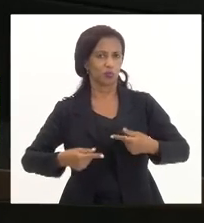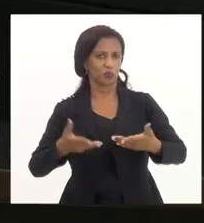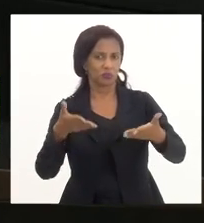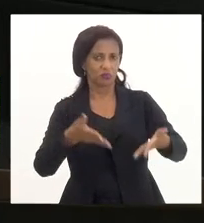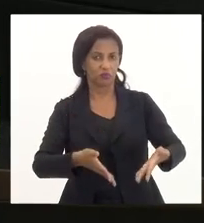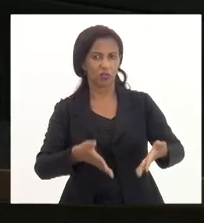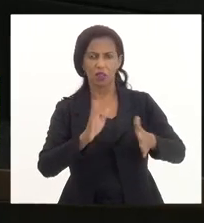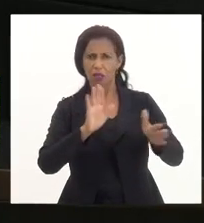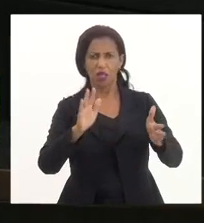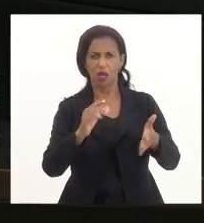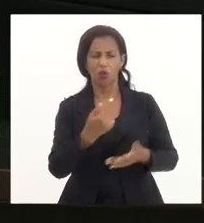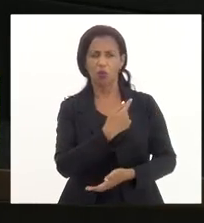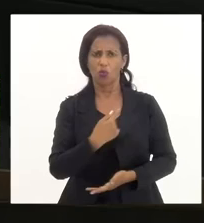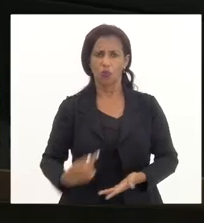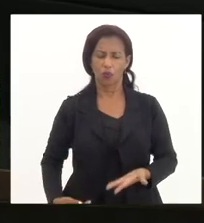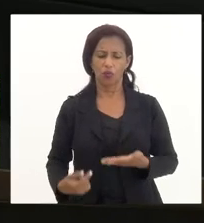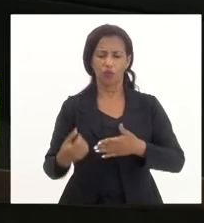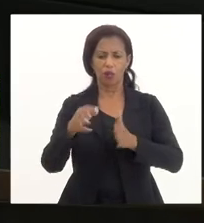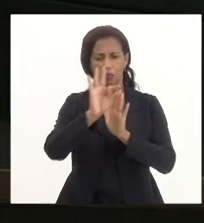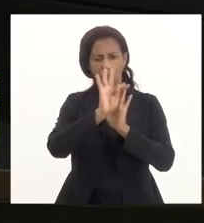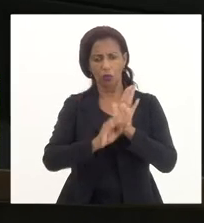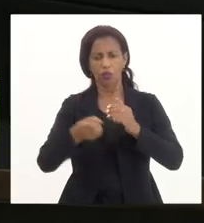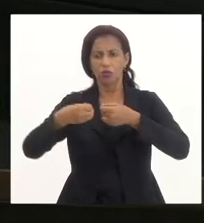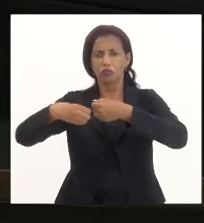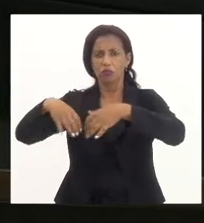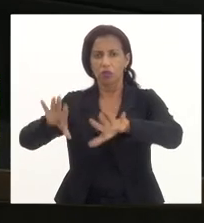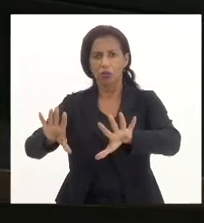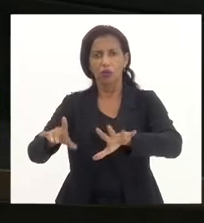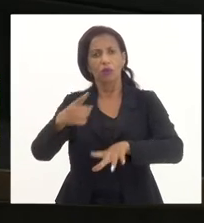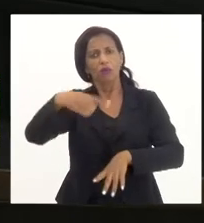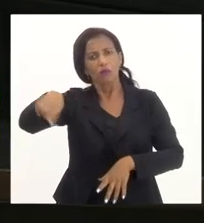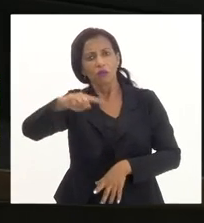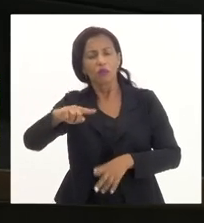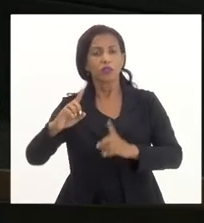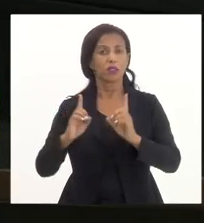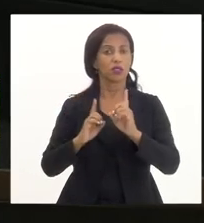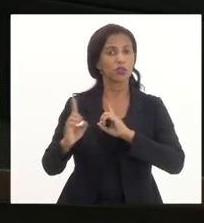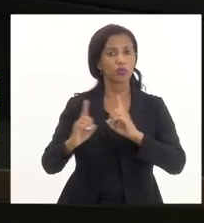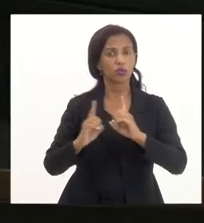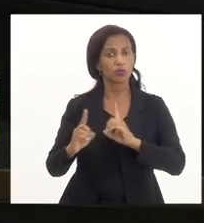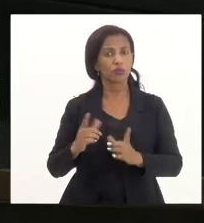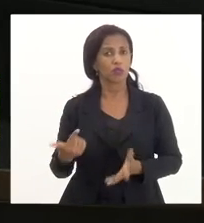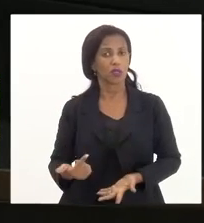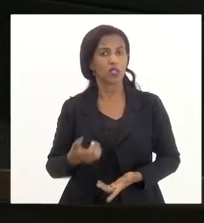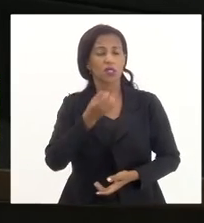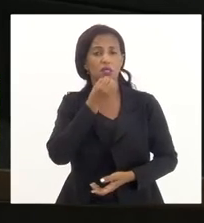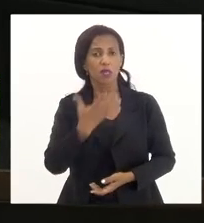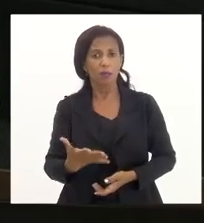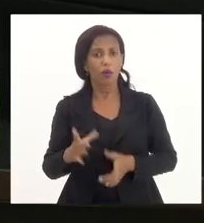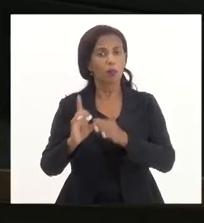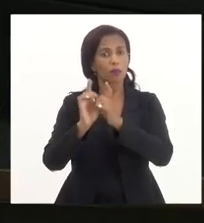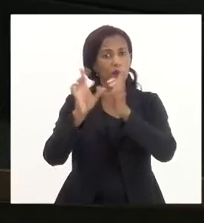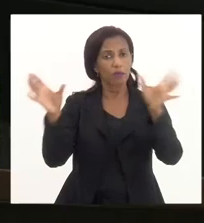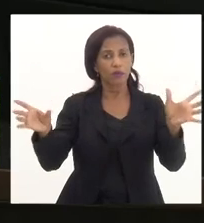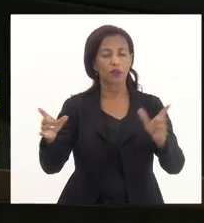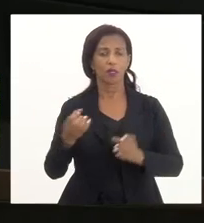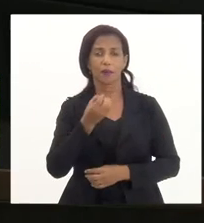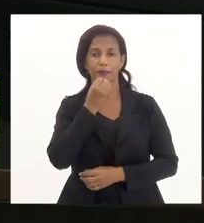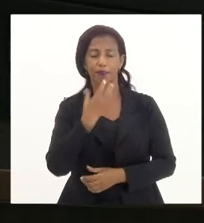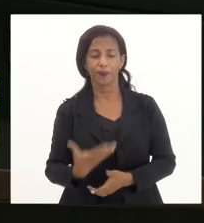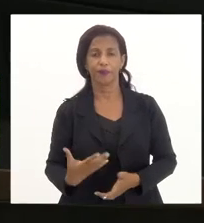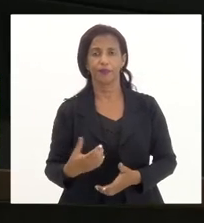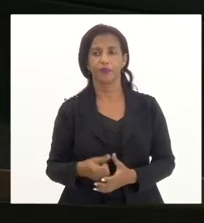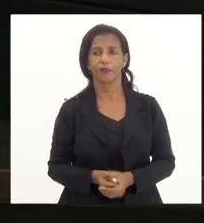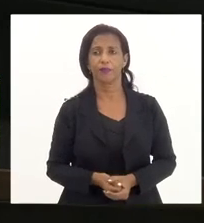o governo encaminhou aquilo que tá e deixou a casa discutir eu acho que isso é legítimo é bom para a democracia é